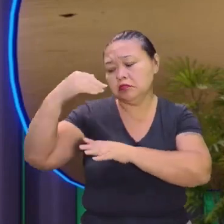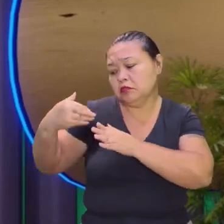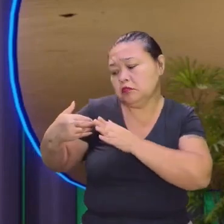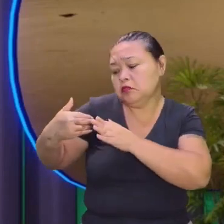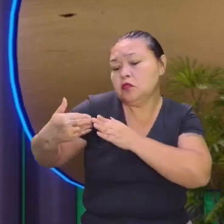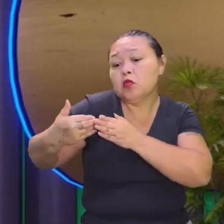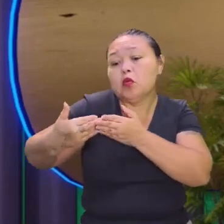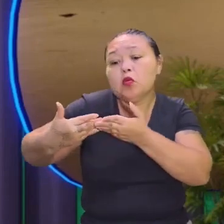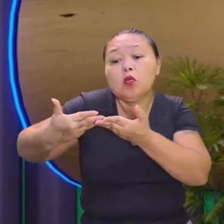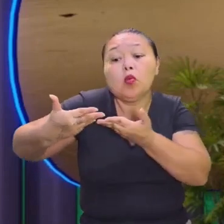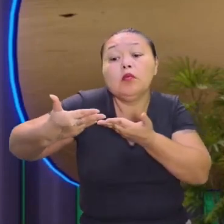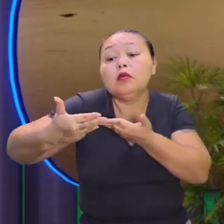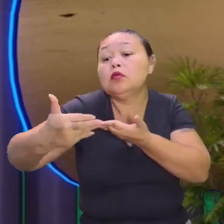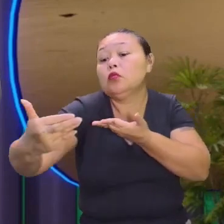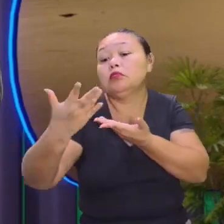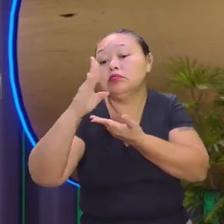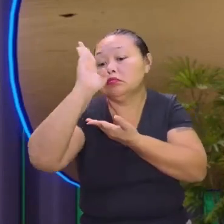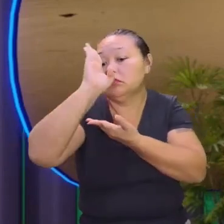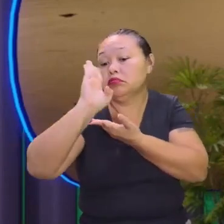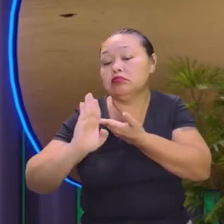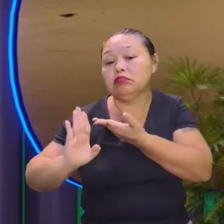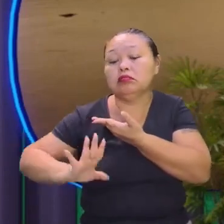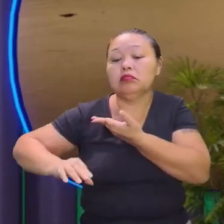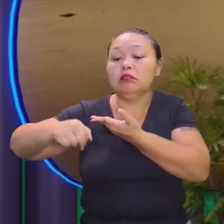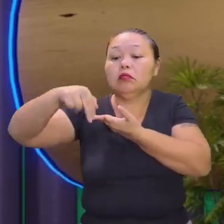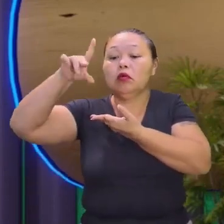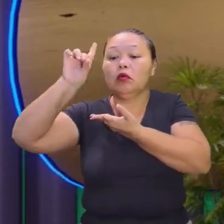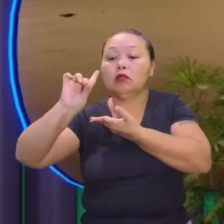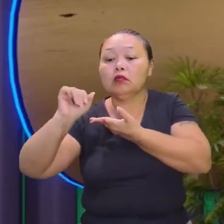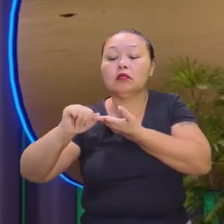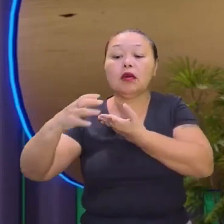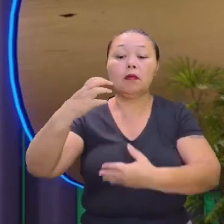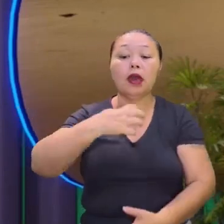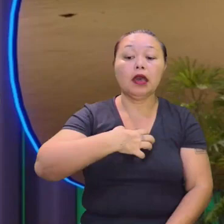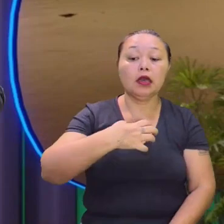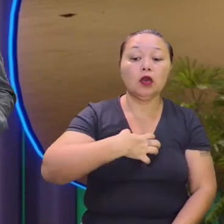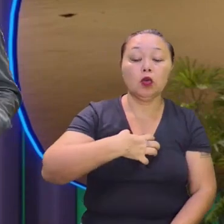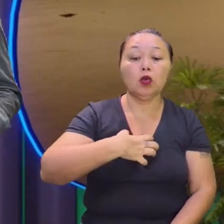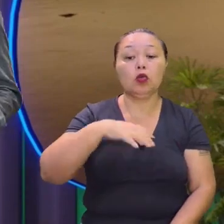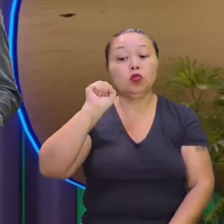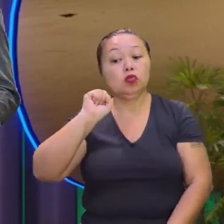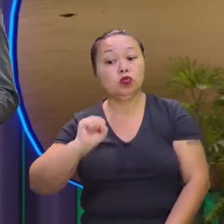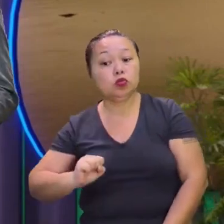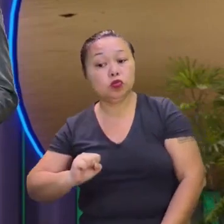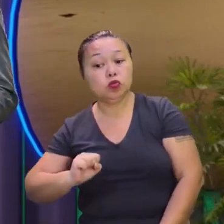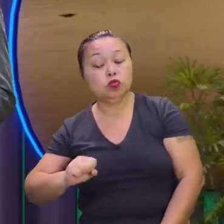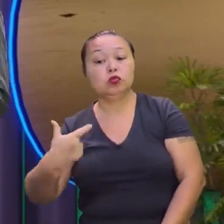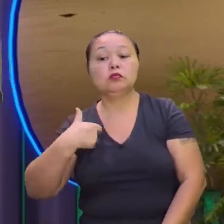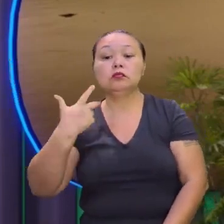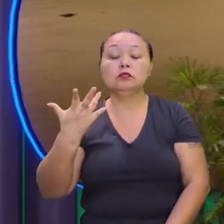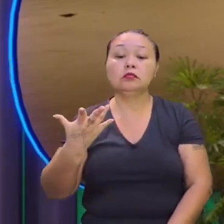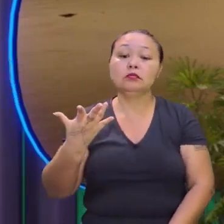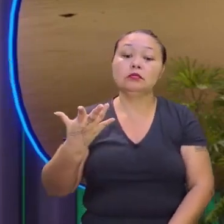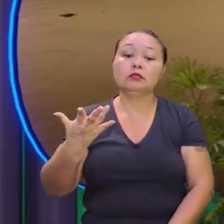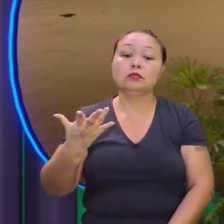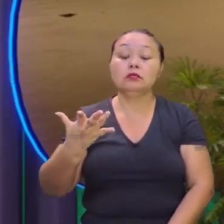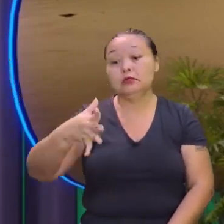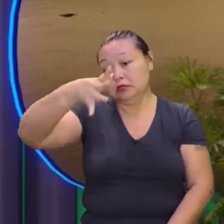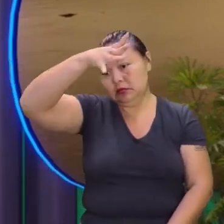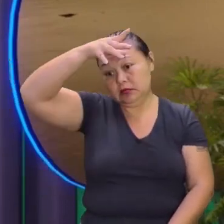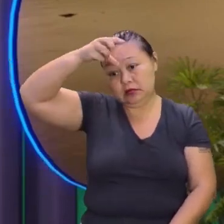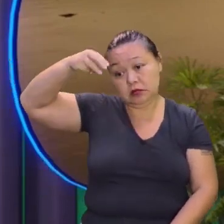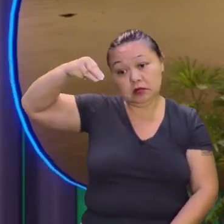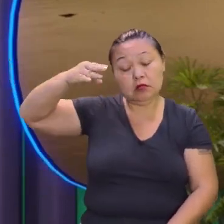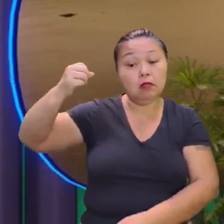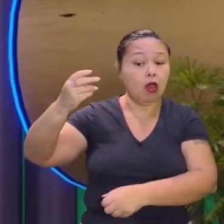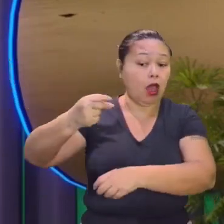né? Berço do Brasil. A industrialização, né? Ali a região Nordeste, a região Bahia, isso o mesmo. Sul, não é isso? Então, Manaus,